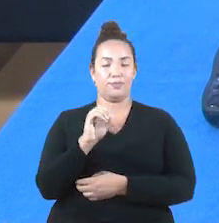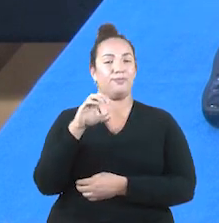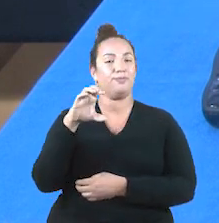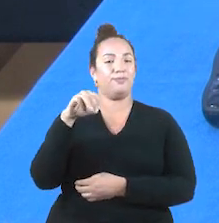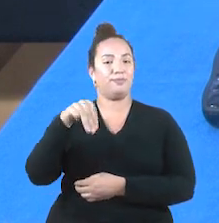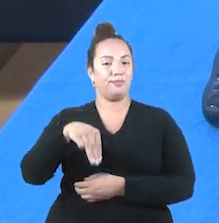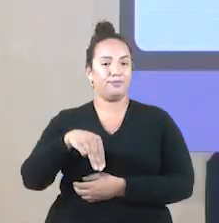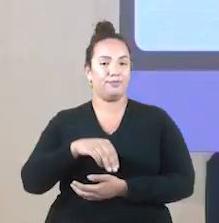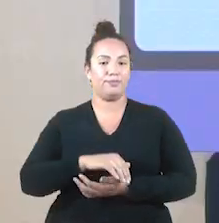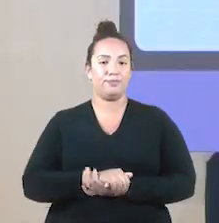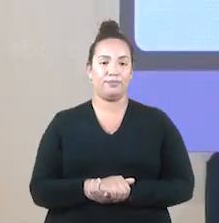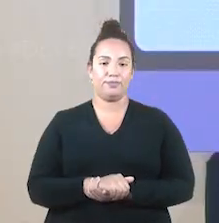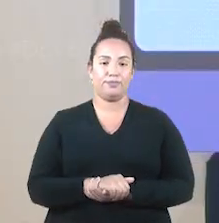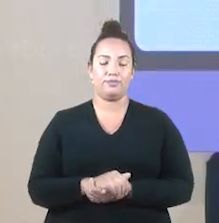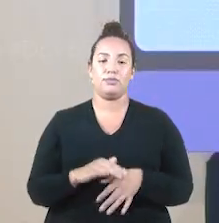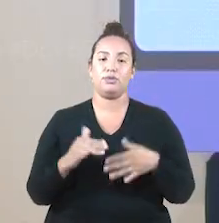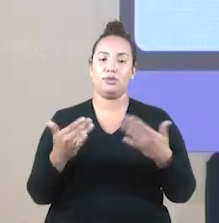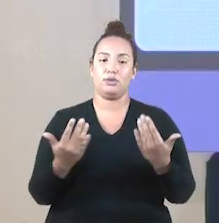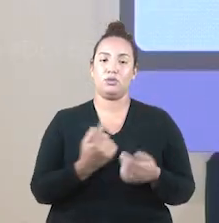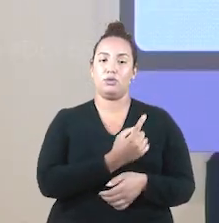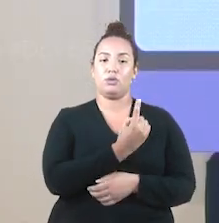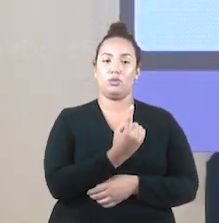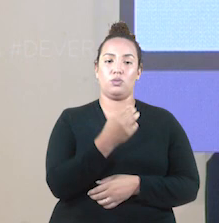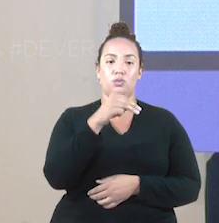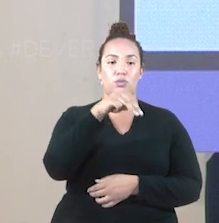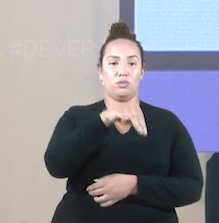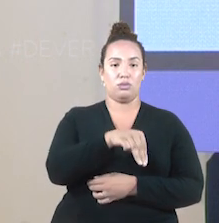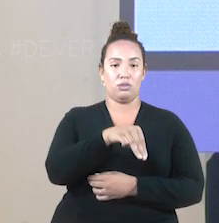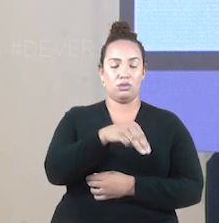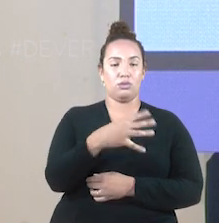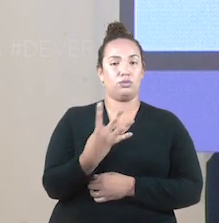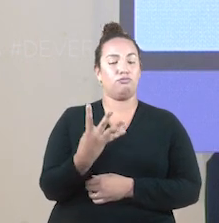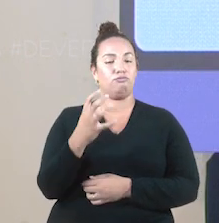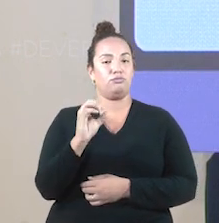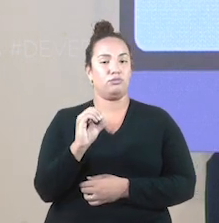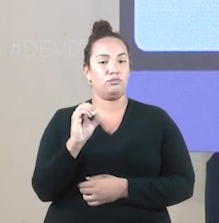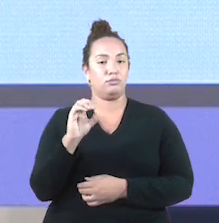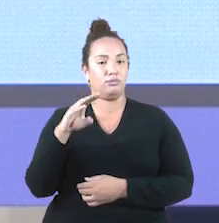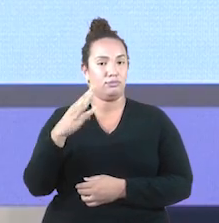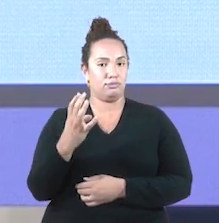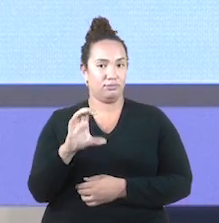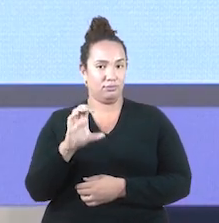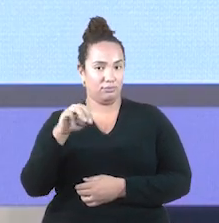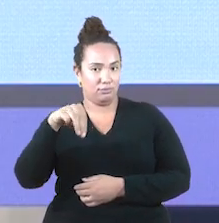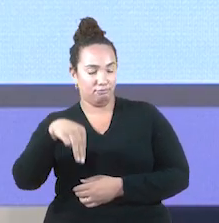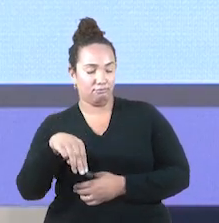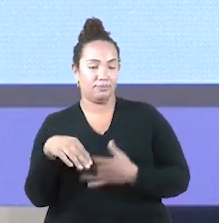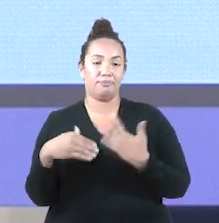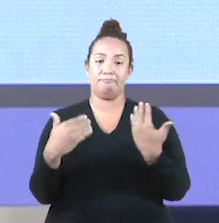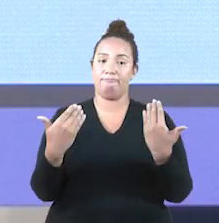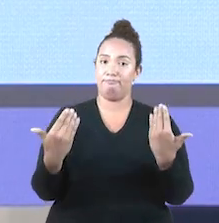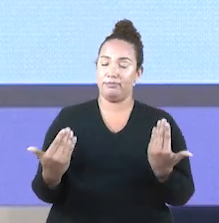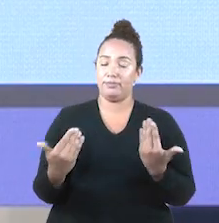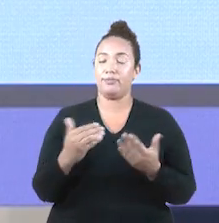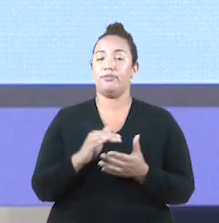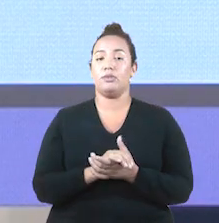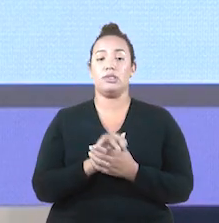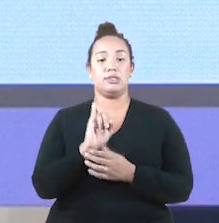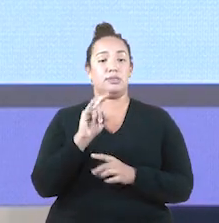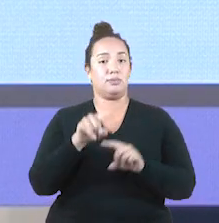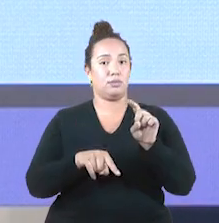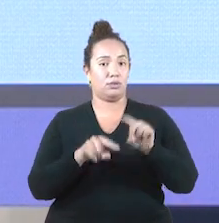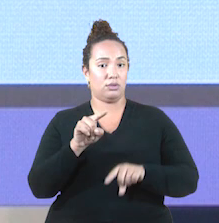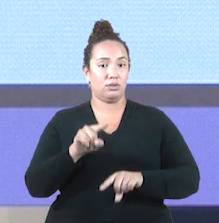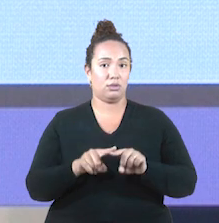40 centímetros. Então, seria 1 metro e 40 centímetros. Sendo assim, quando um objeto